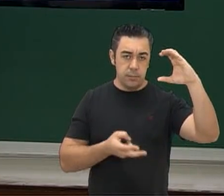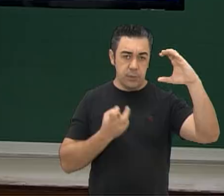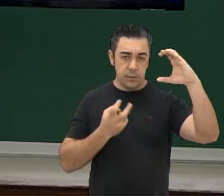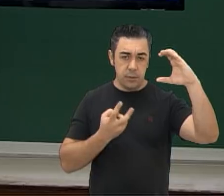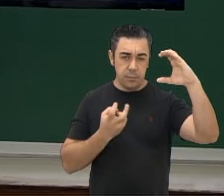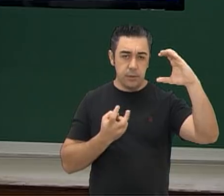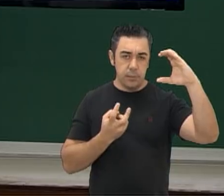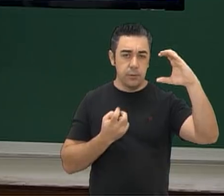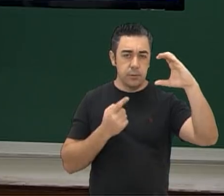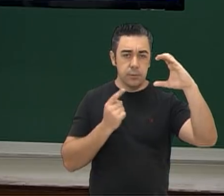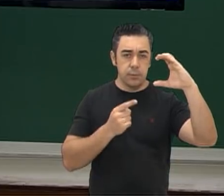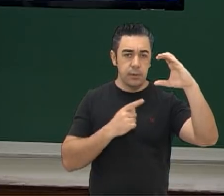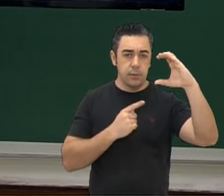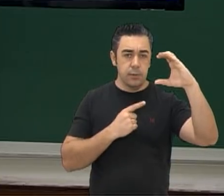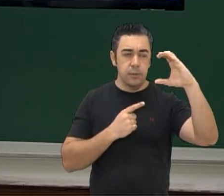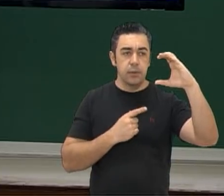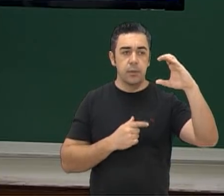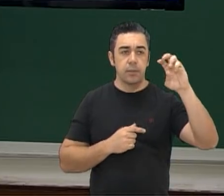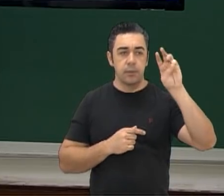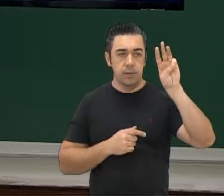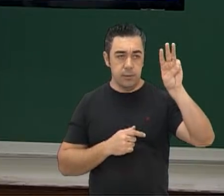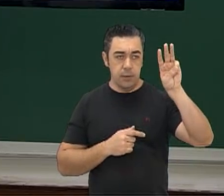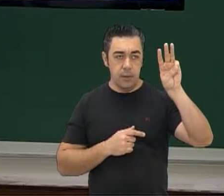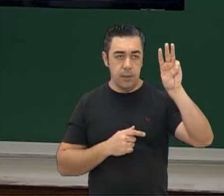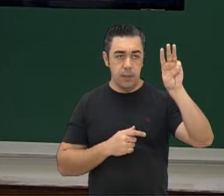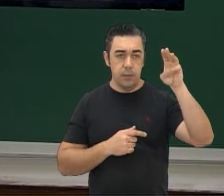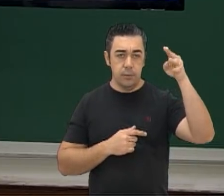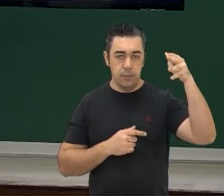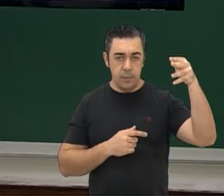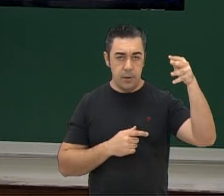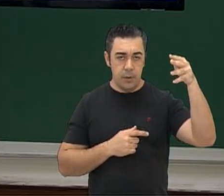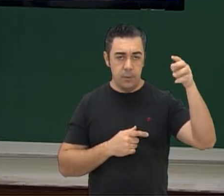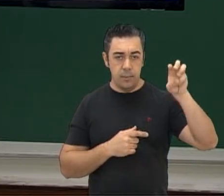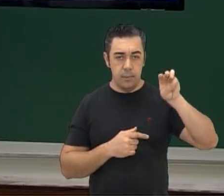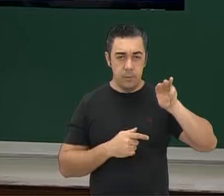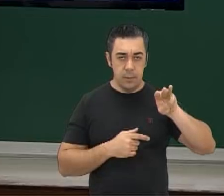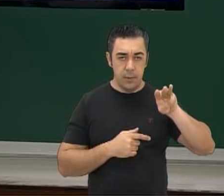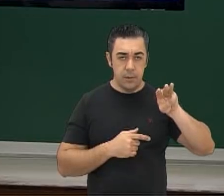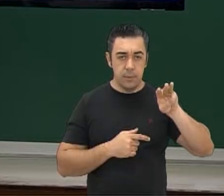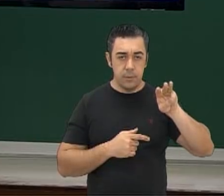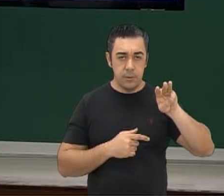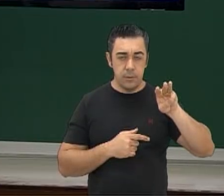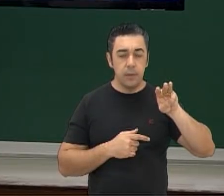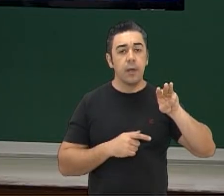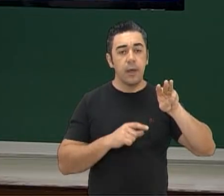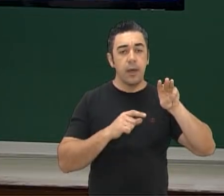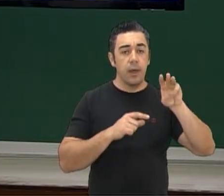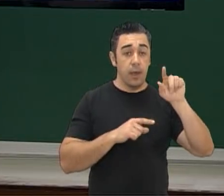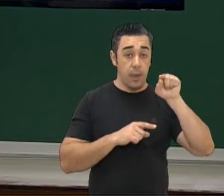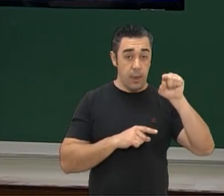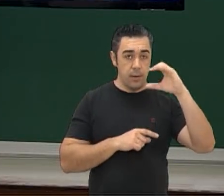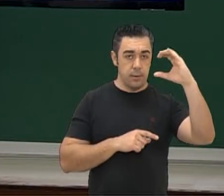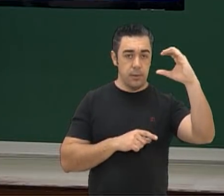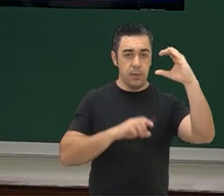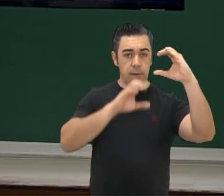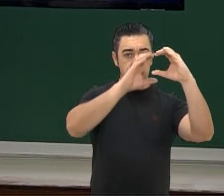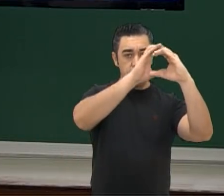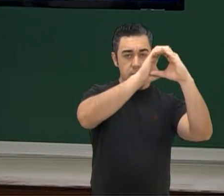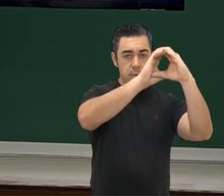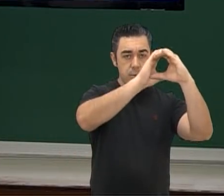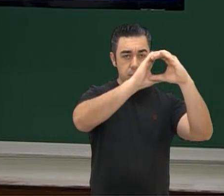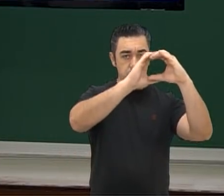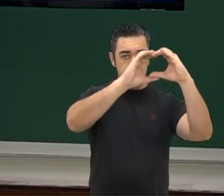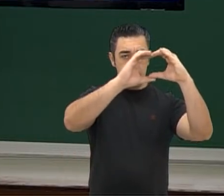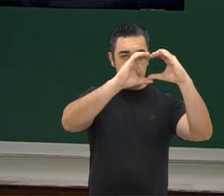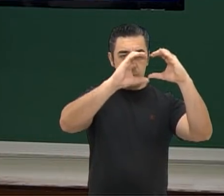tem 3 quadradinhos, 4 e 3 quadradinhos. Então, essa figura ela vai ser